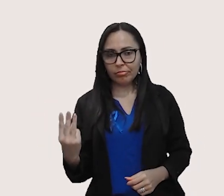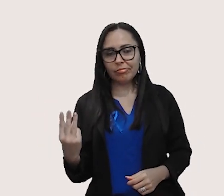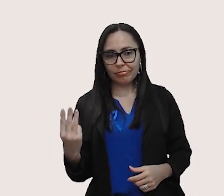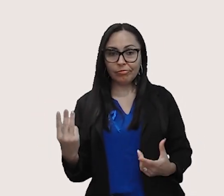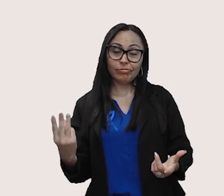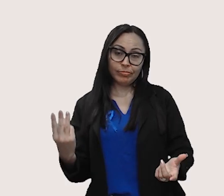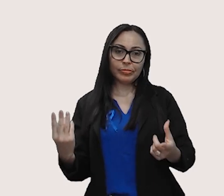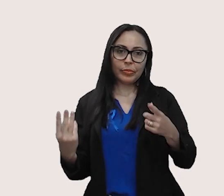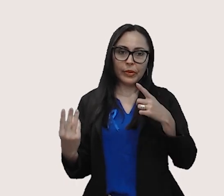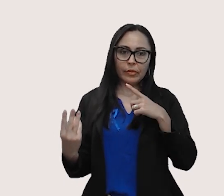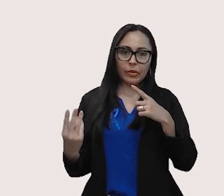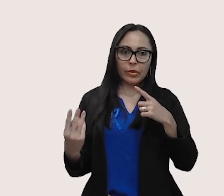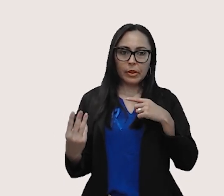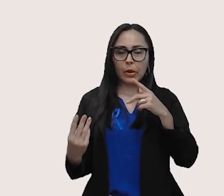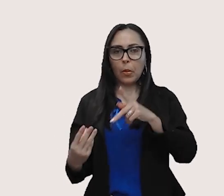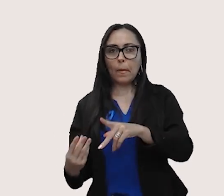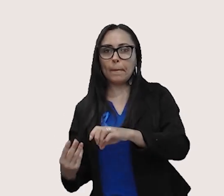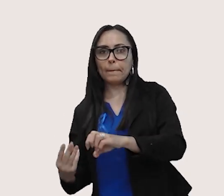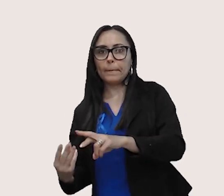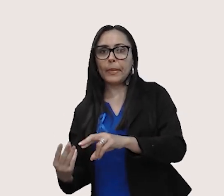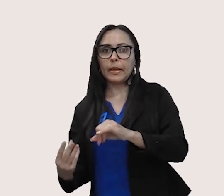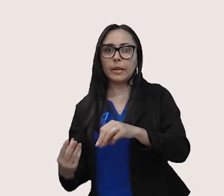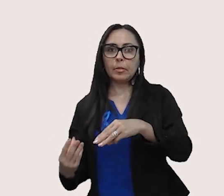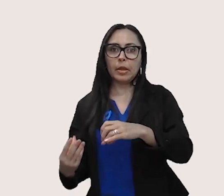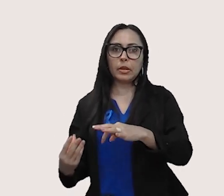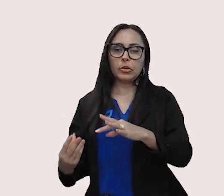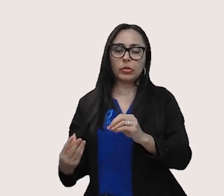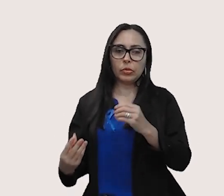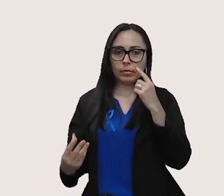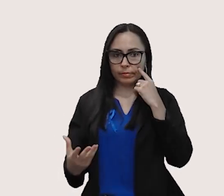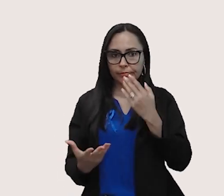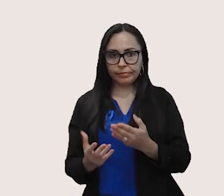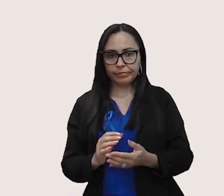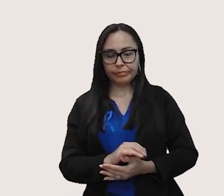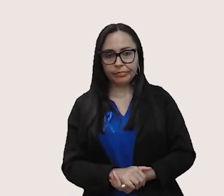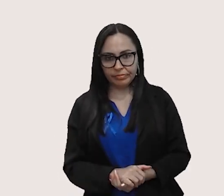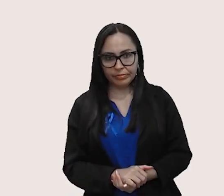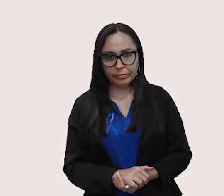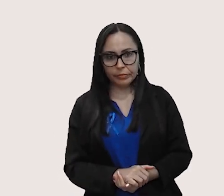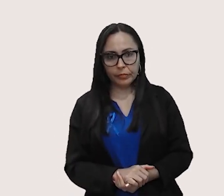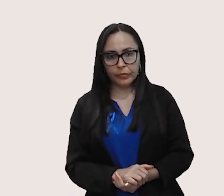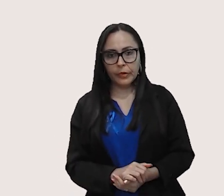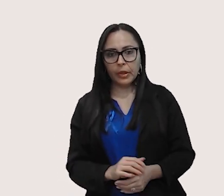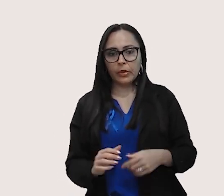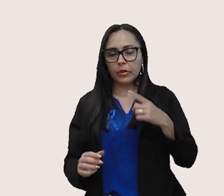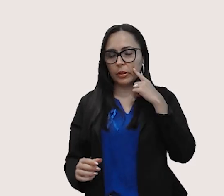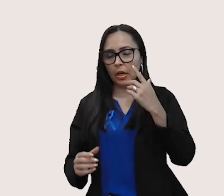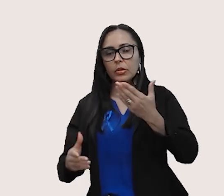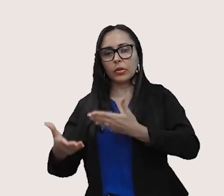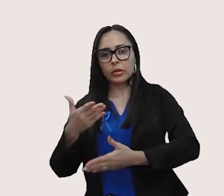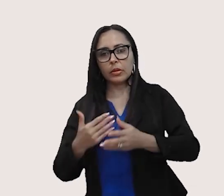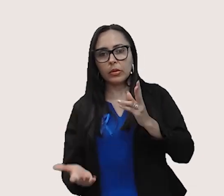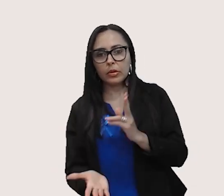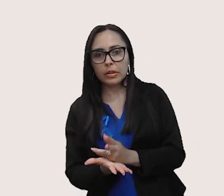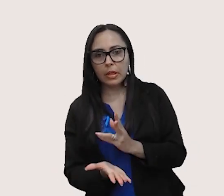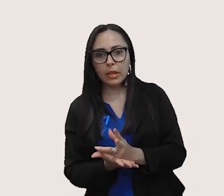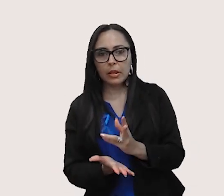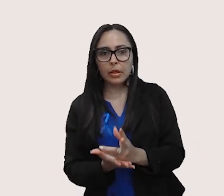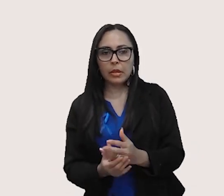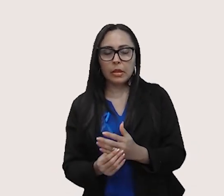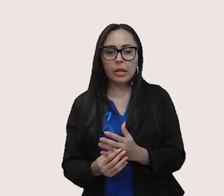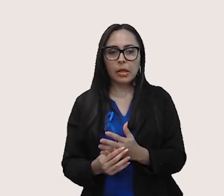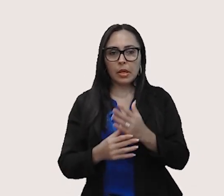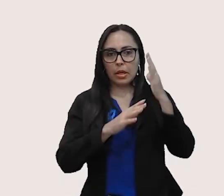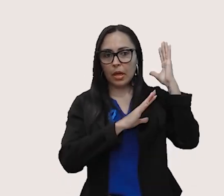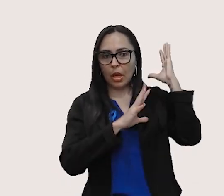na verdade, o perímetro dessa figura. Então, quando eu falar perímetro, meu povo, tu vai estar associando sempre a